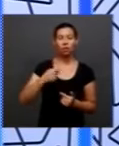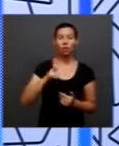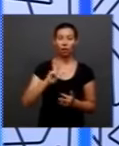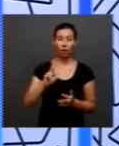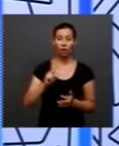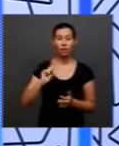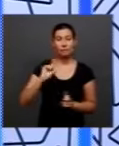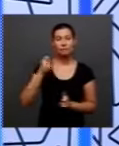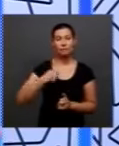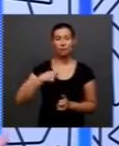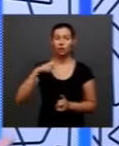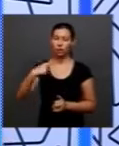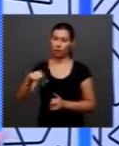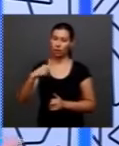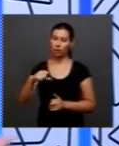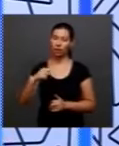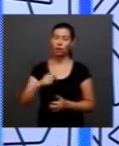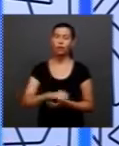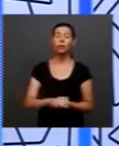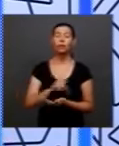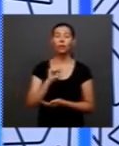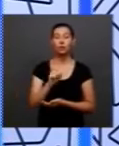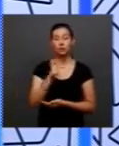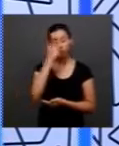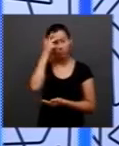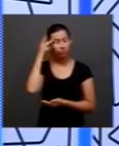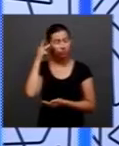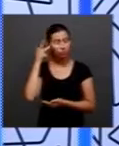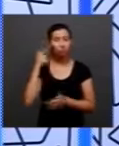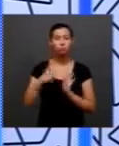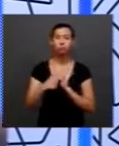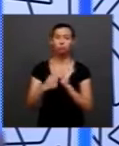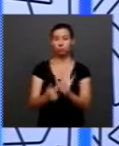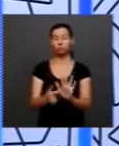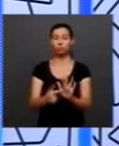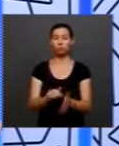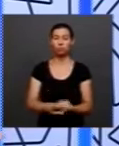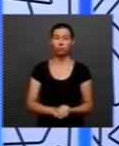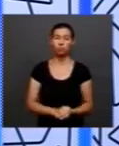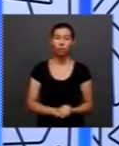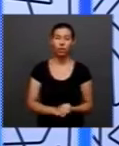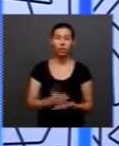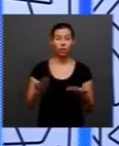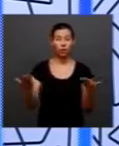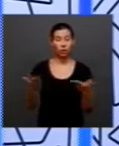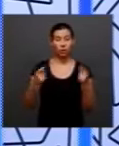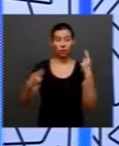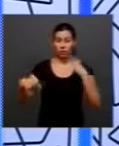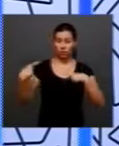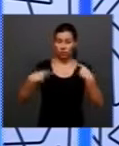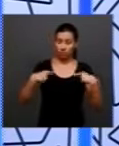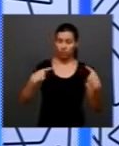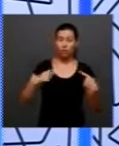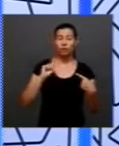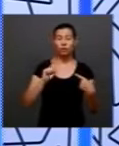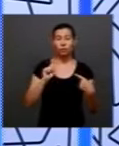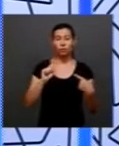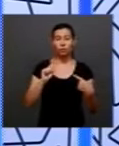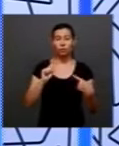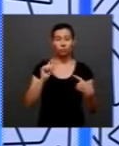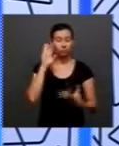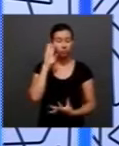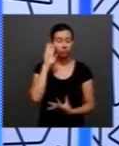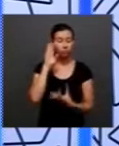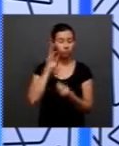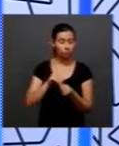consiga viver as expressões. Então, acredito que esse debate é uma exemplificação das possibilidades